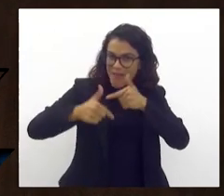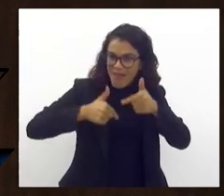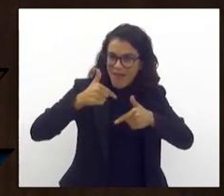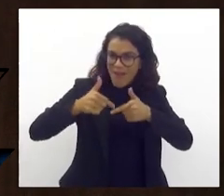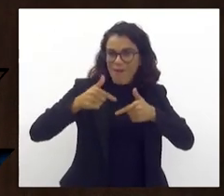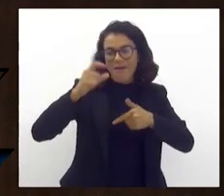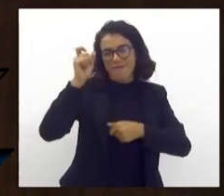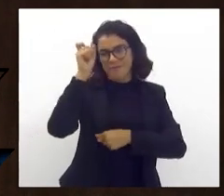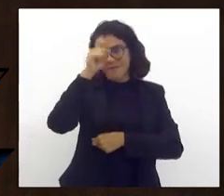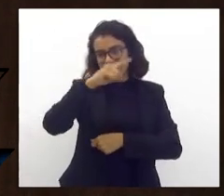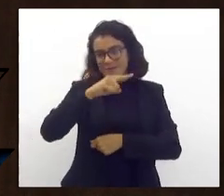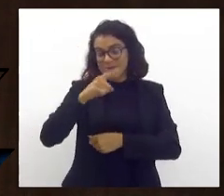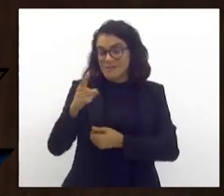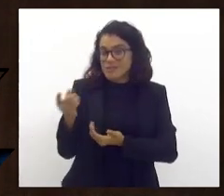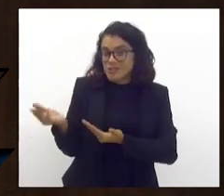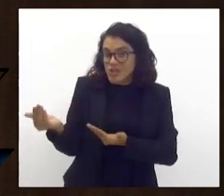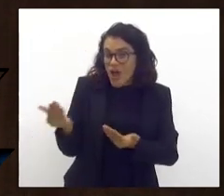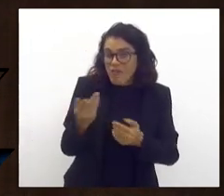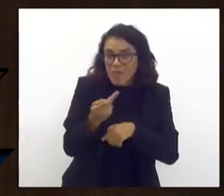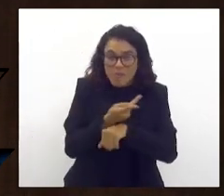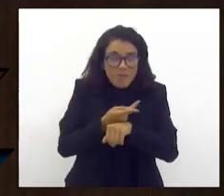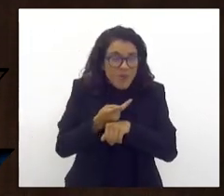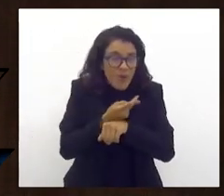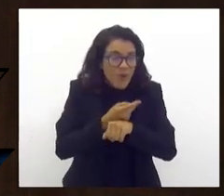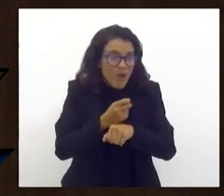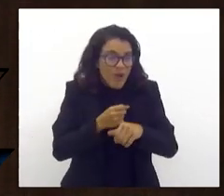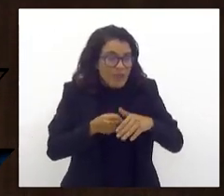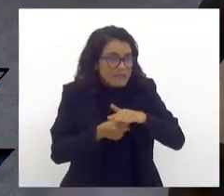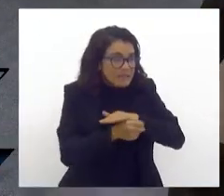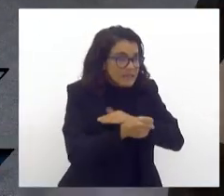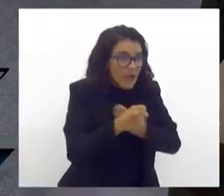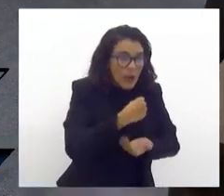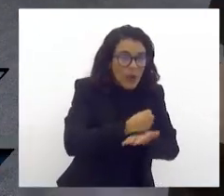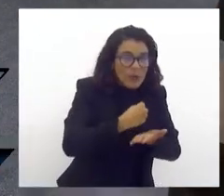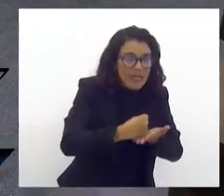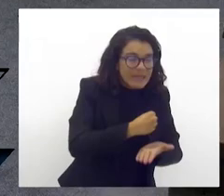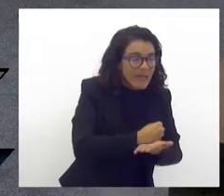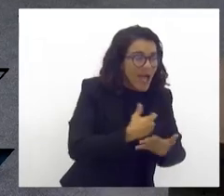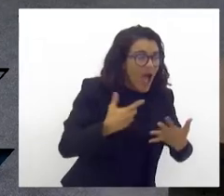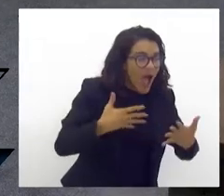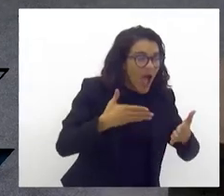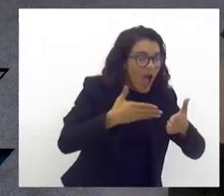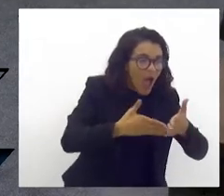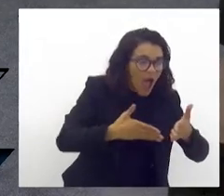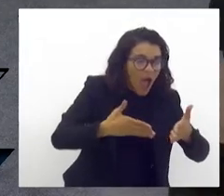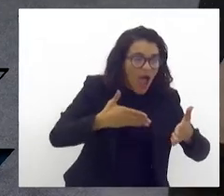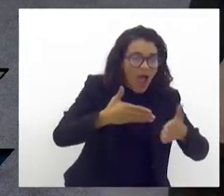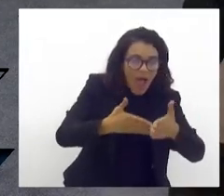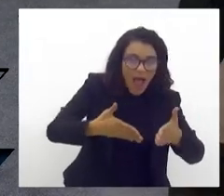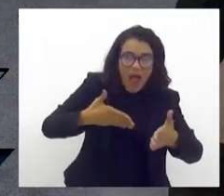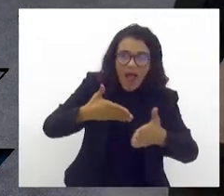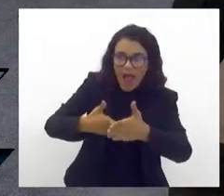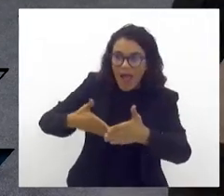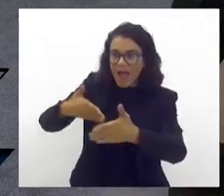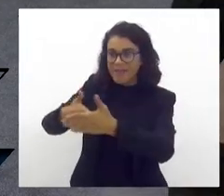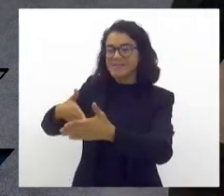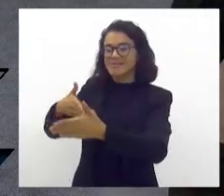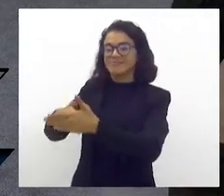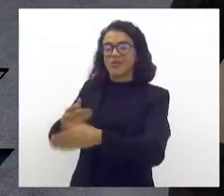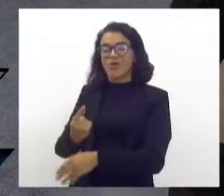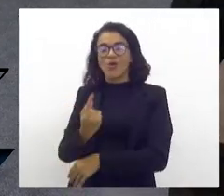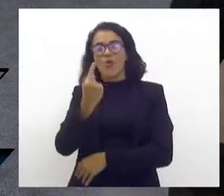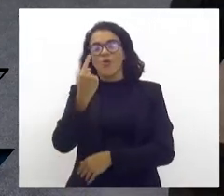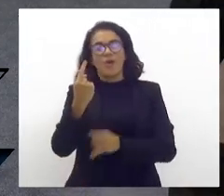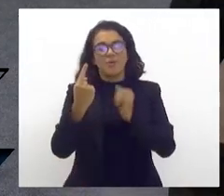jovem, quando está à busca do seu primeiro emprego, se depara com uma série de adversidades, e uma